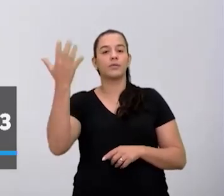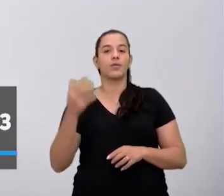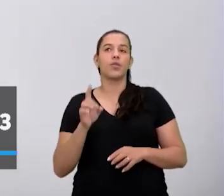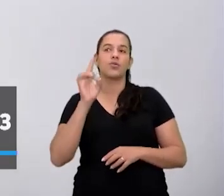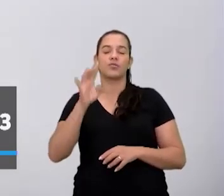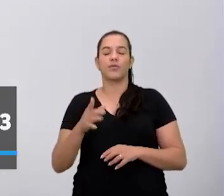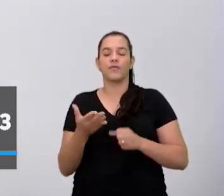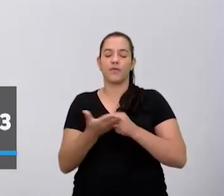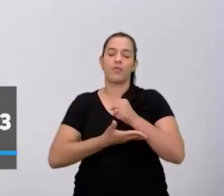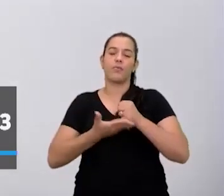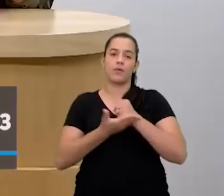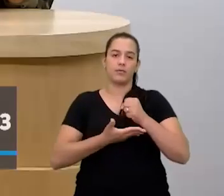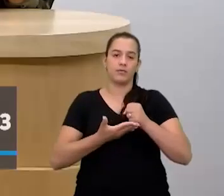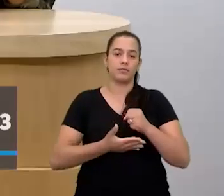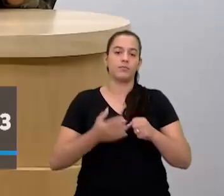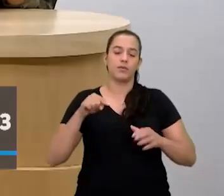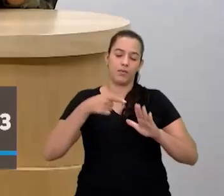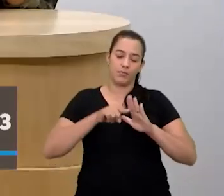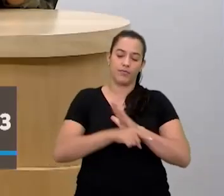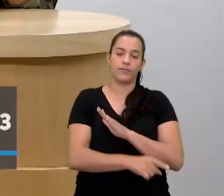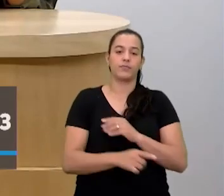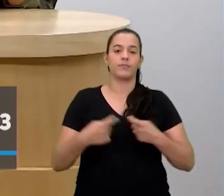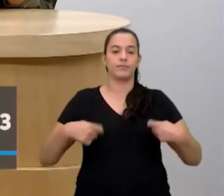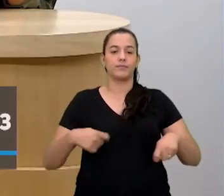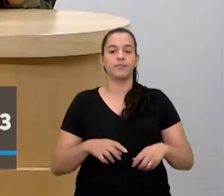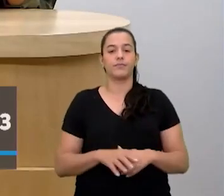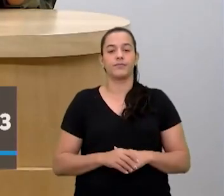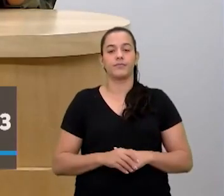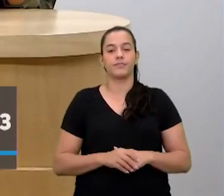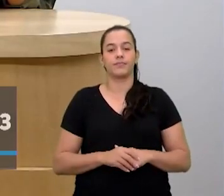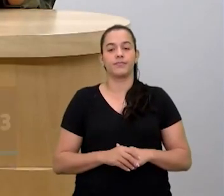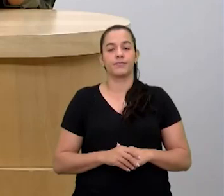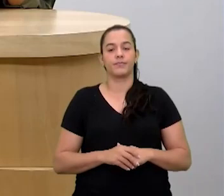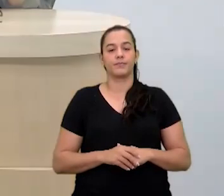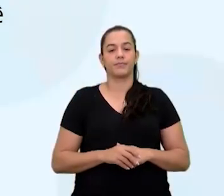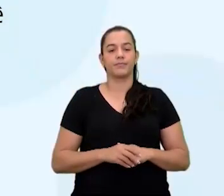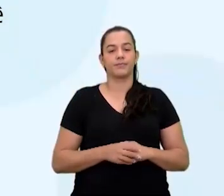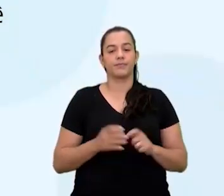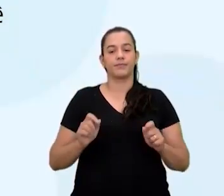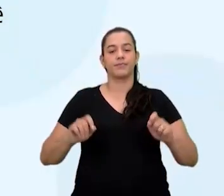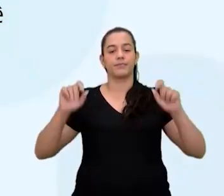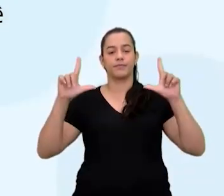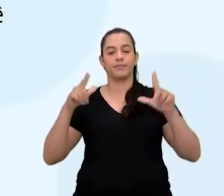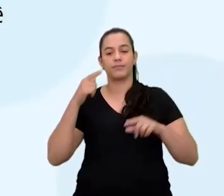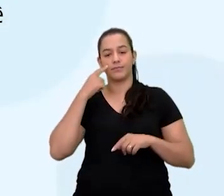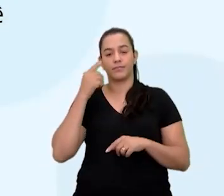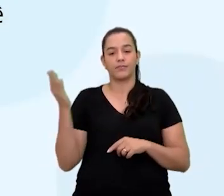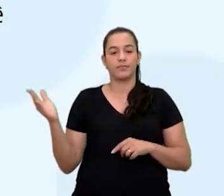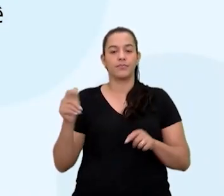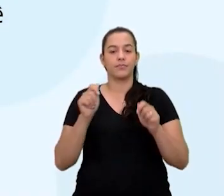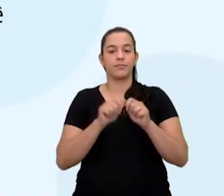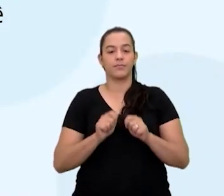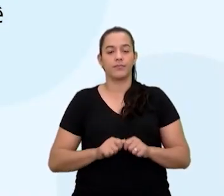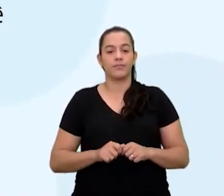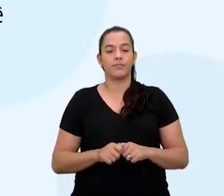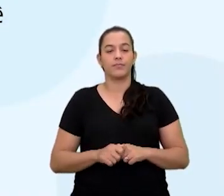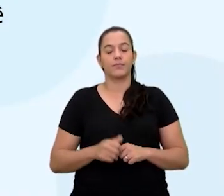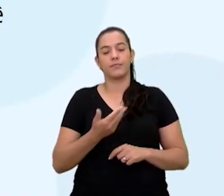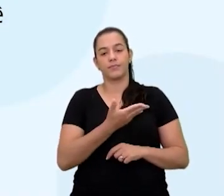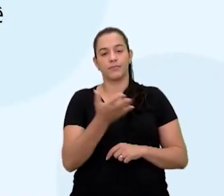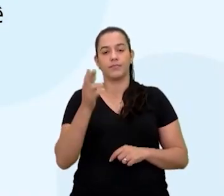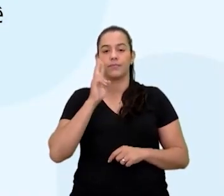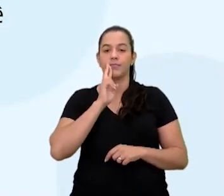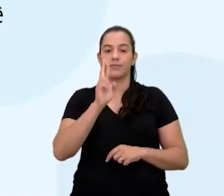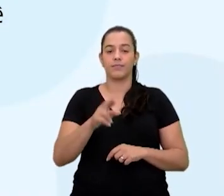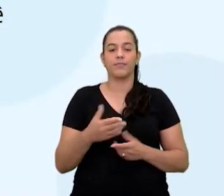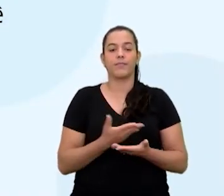coisa rasa, né, mas aprofundar. Lição de casa. Lição de casa. Na tela. O que fazer agora? Responda.